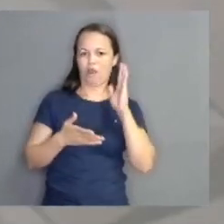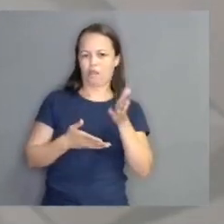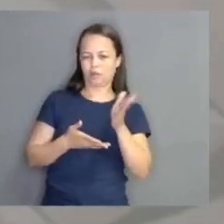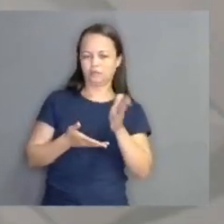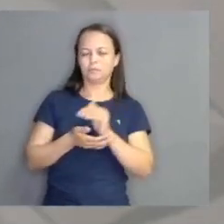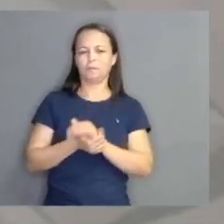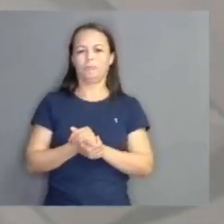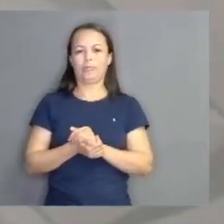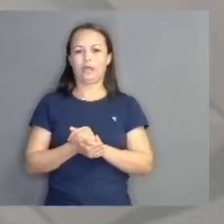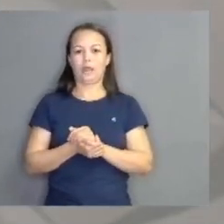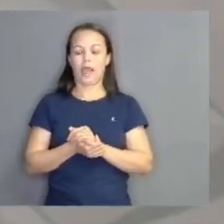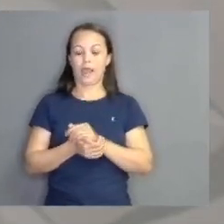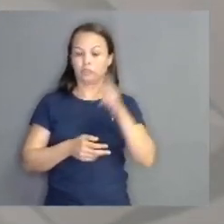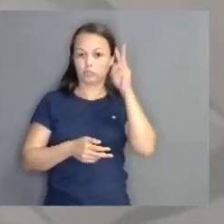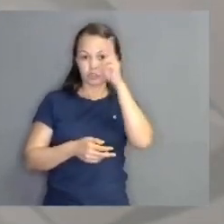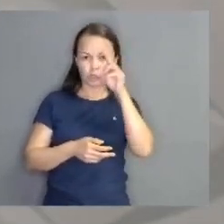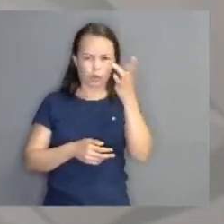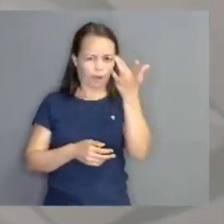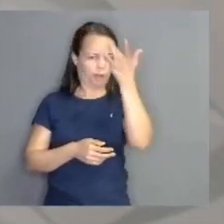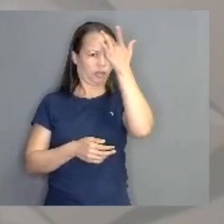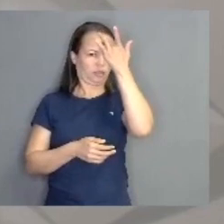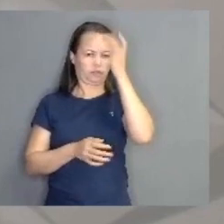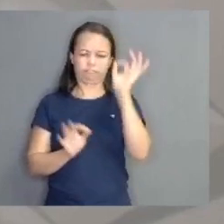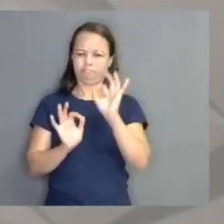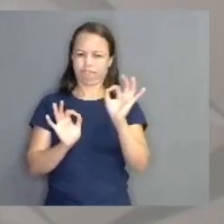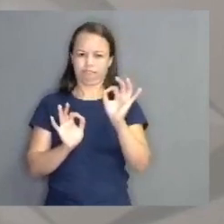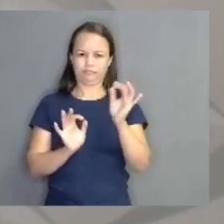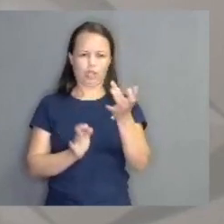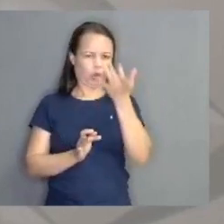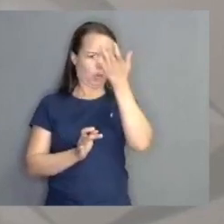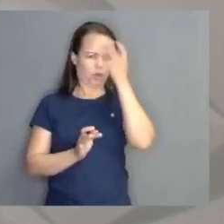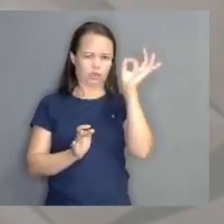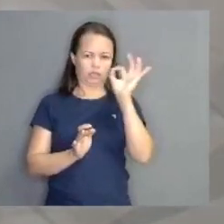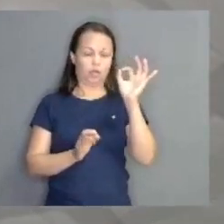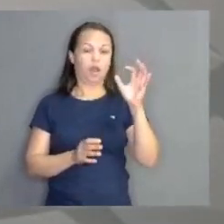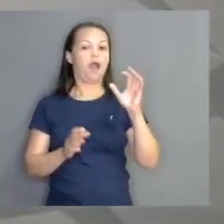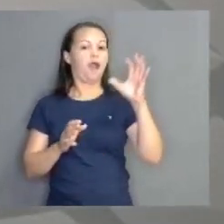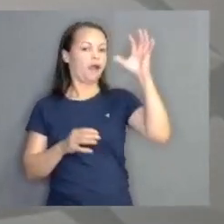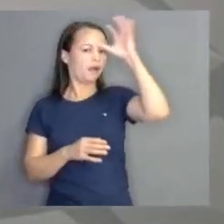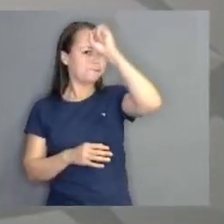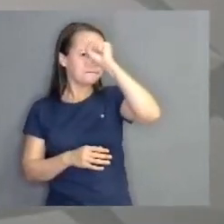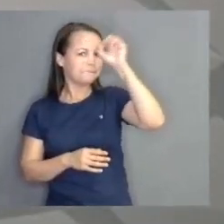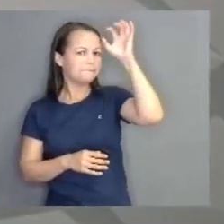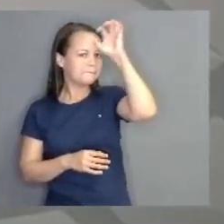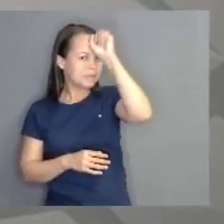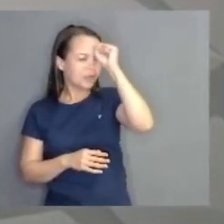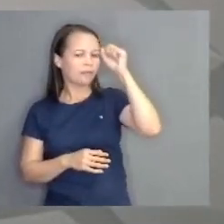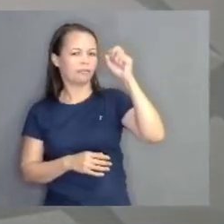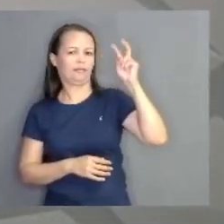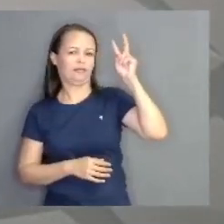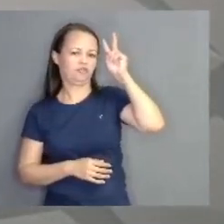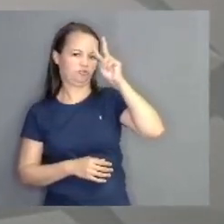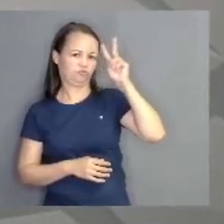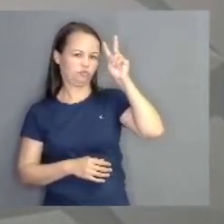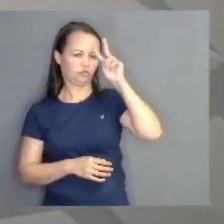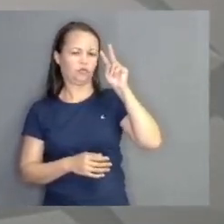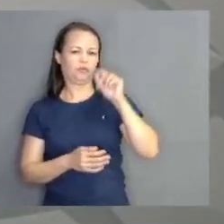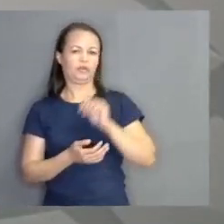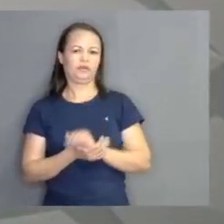não é para decorar, tá bom? Não decore história. Aprenda a história. E você vai